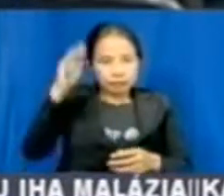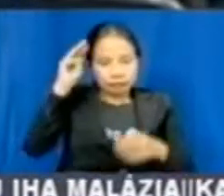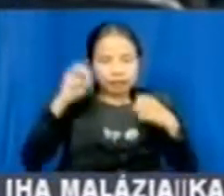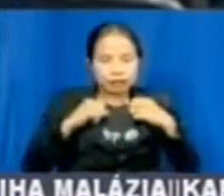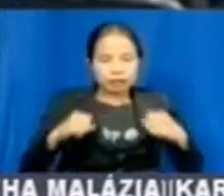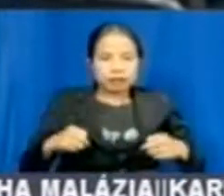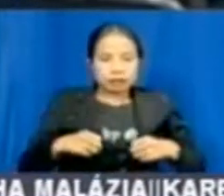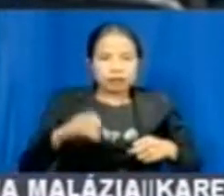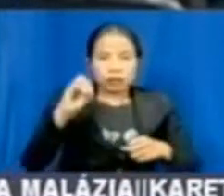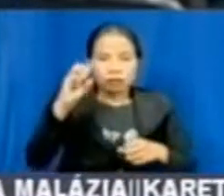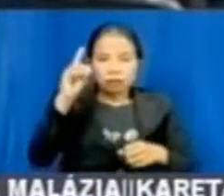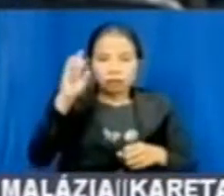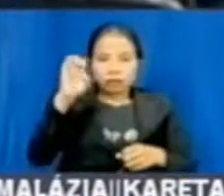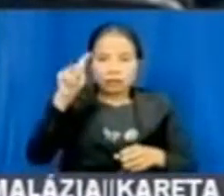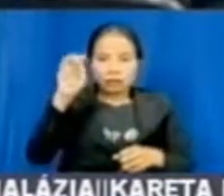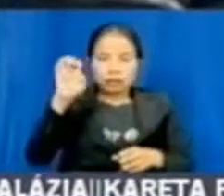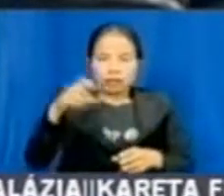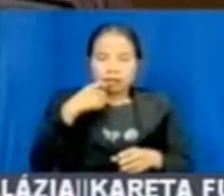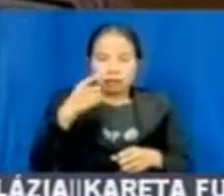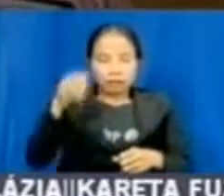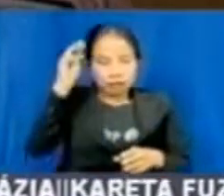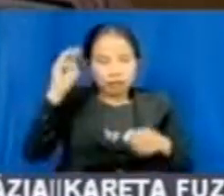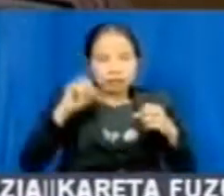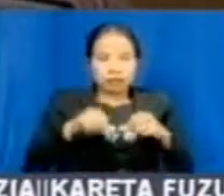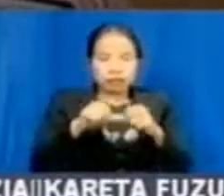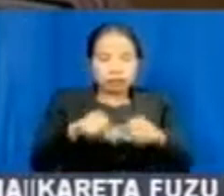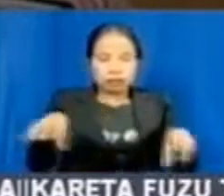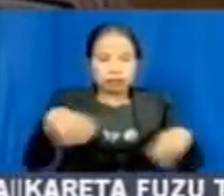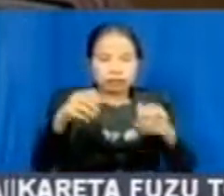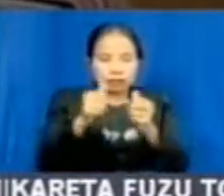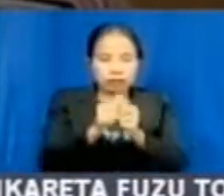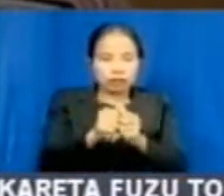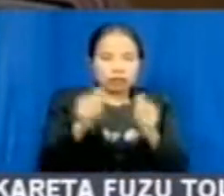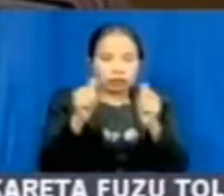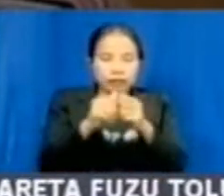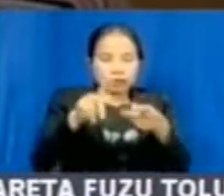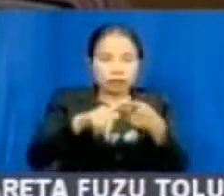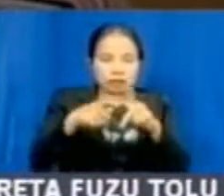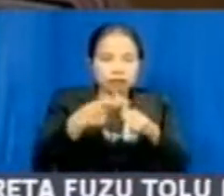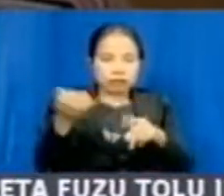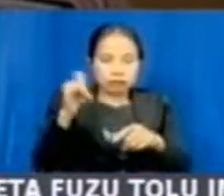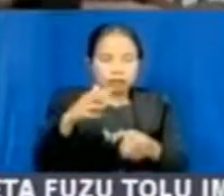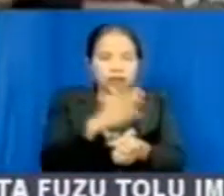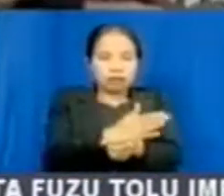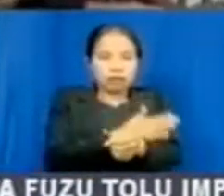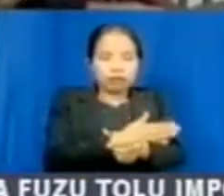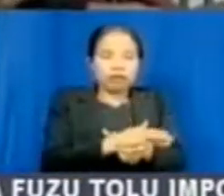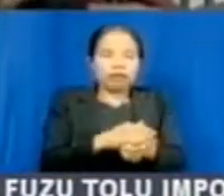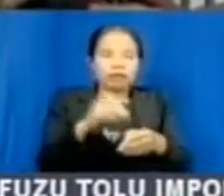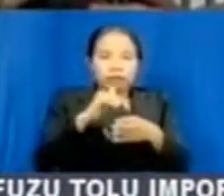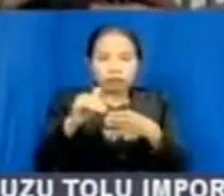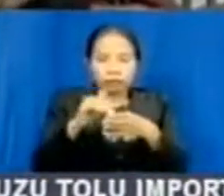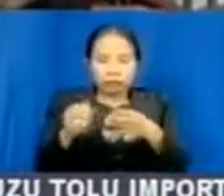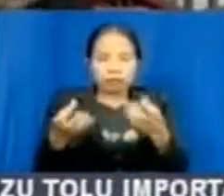Ministra da Saúde Odete Freitas Belo Hateten, Ministério continua serviço a mútuo parceiro Sira, onde promove formação em